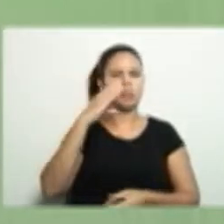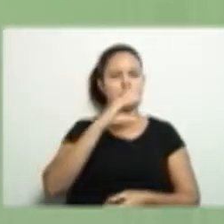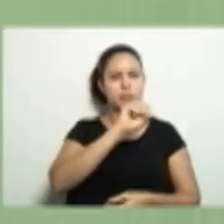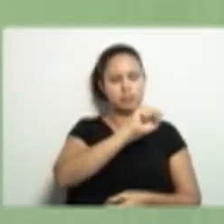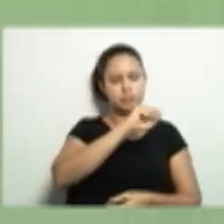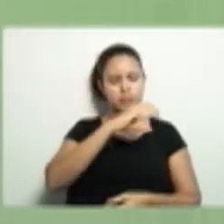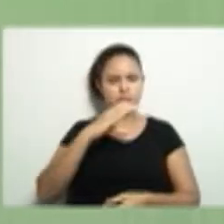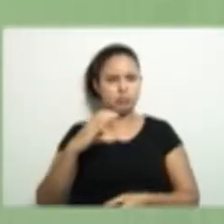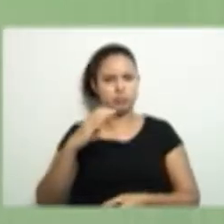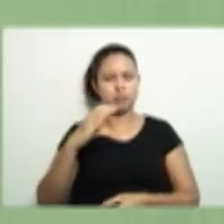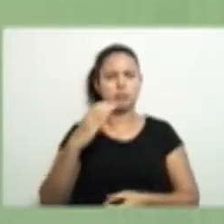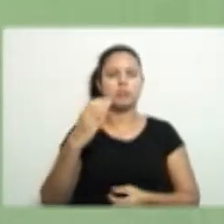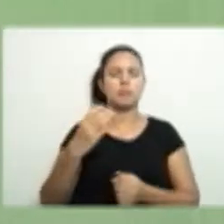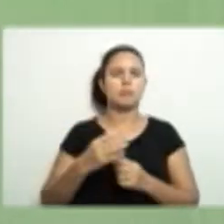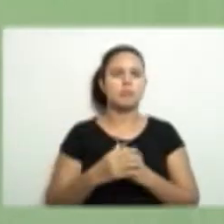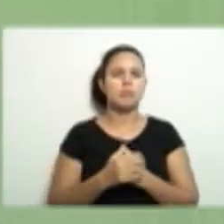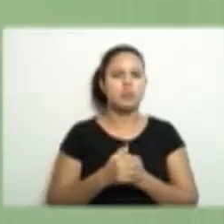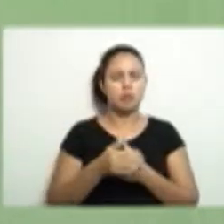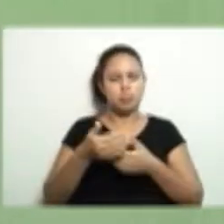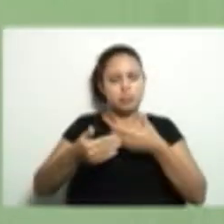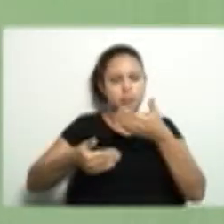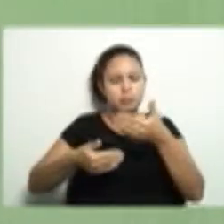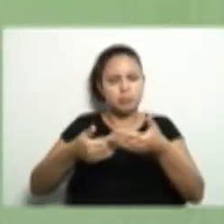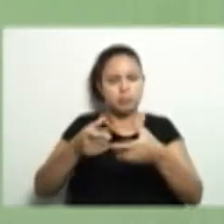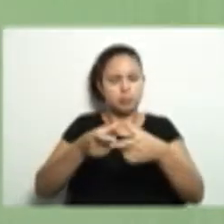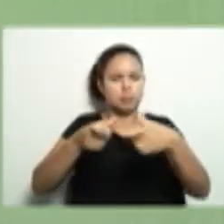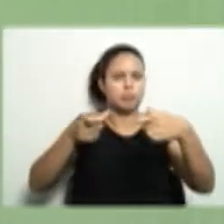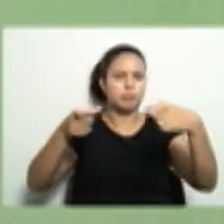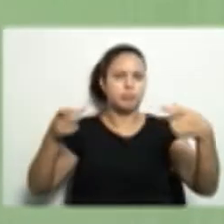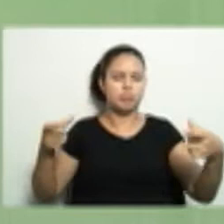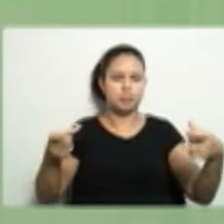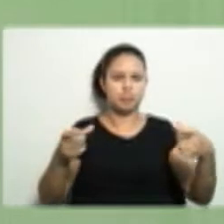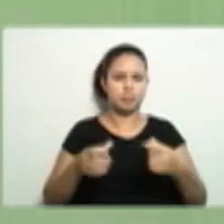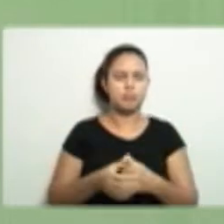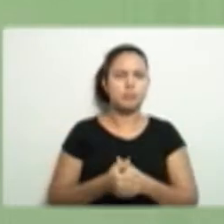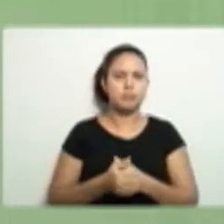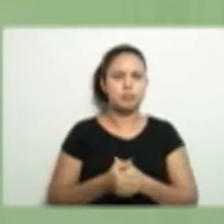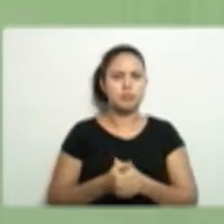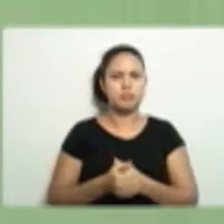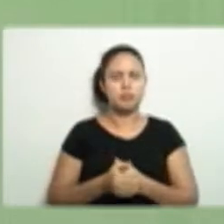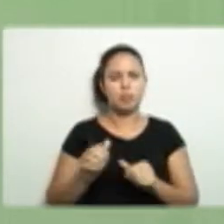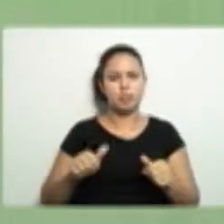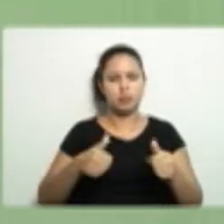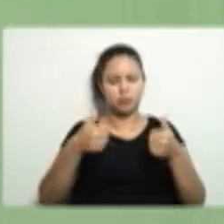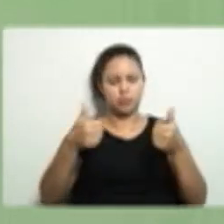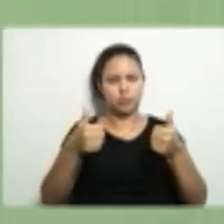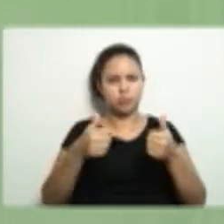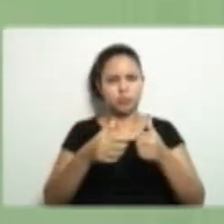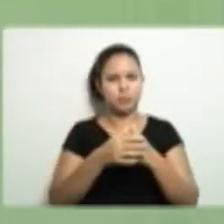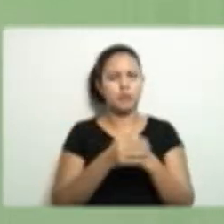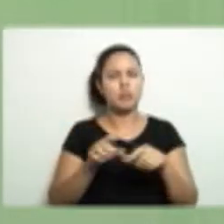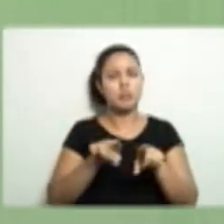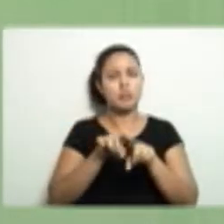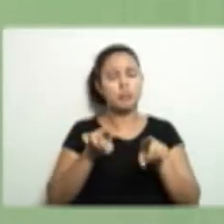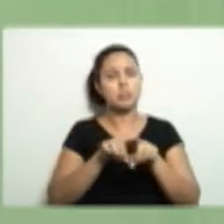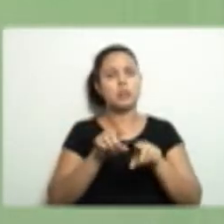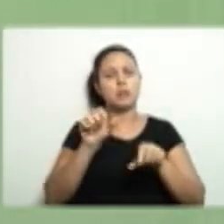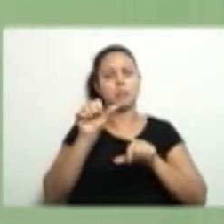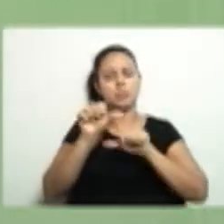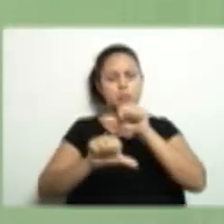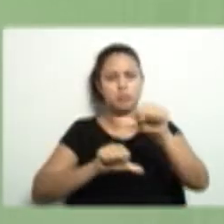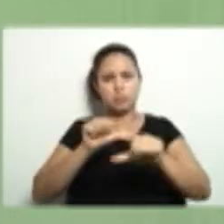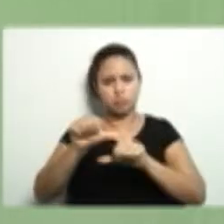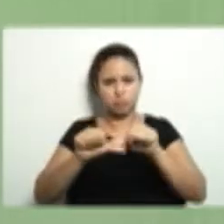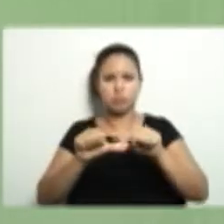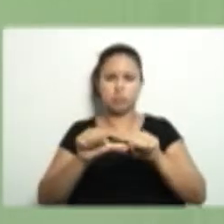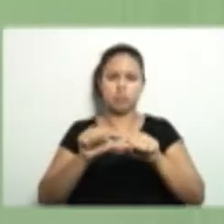Sul. A gente vai ver a região sul e sudeste vão observar essa melhoria de forma mais consistente, mas também vai mudar muito as cores do